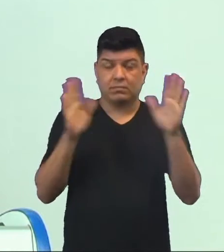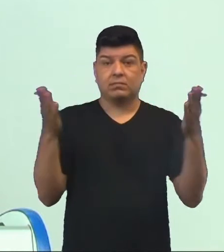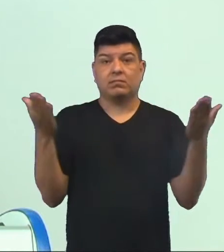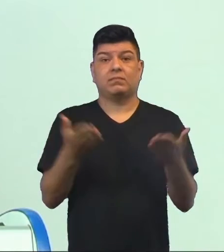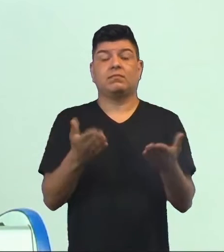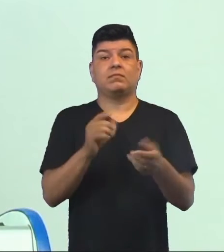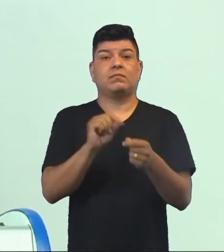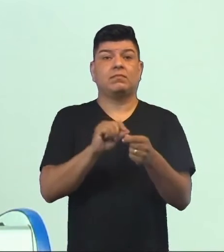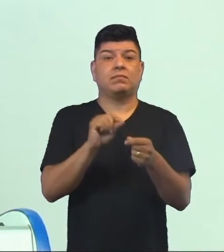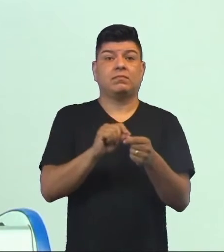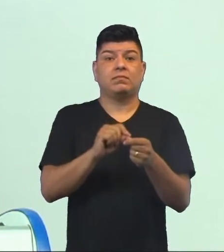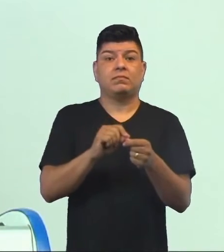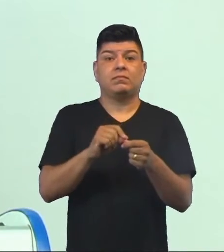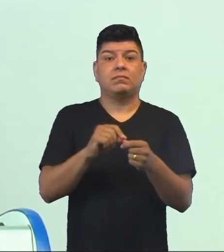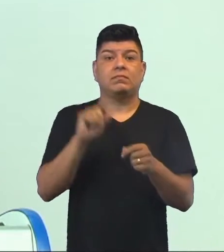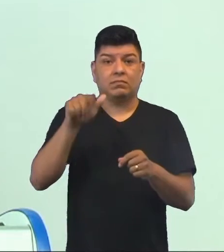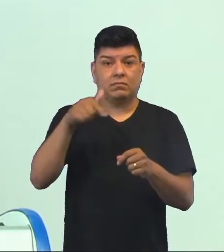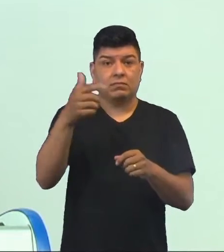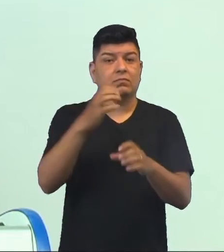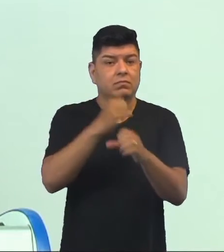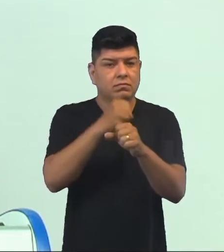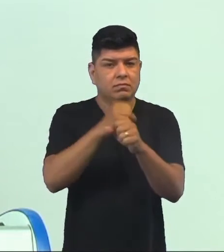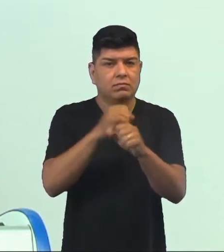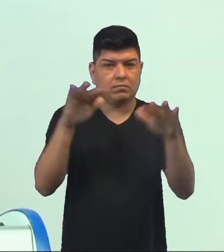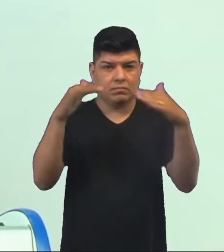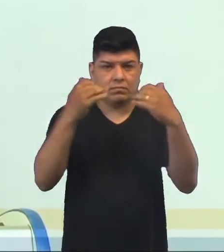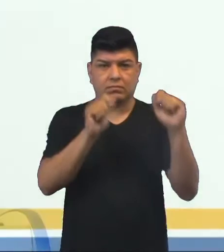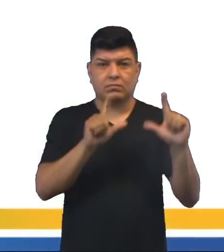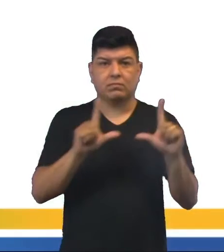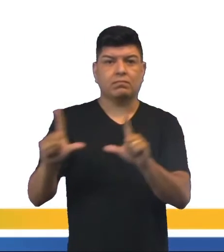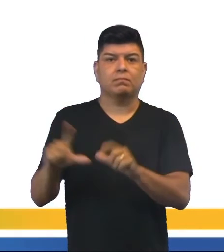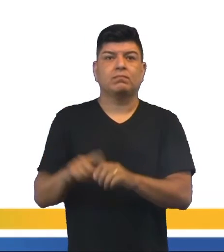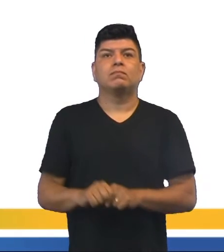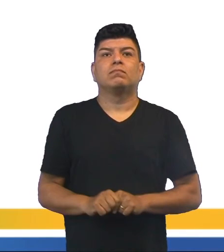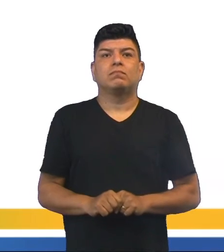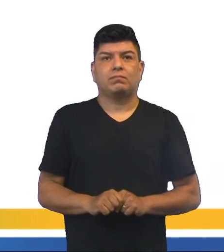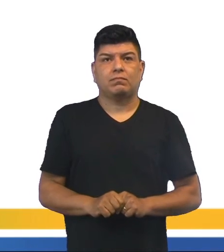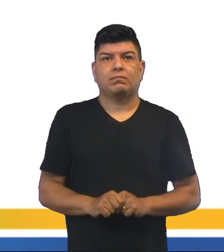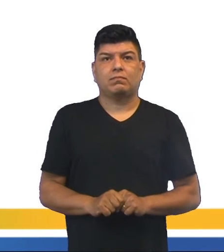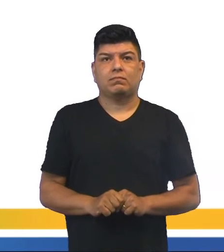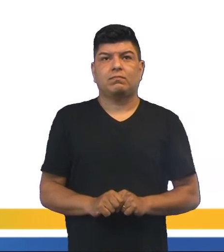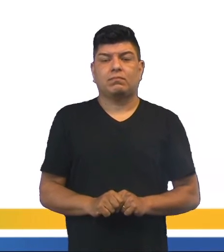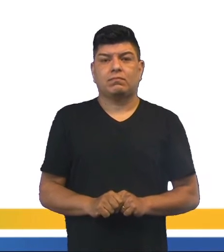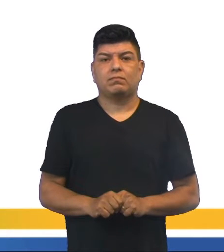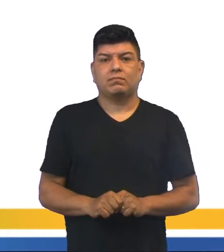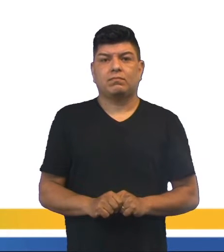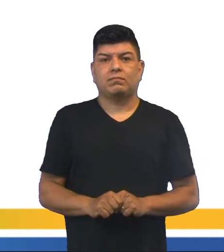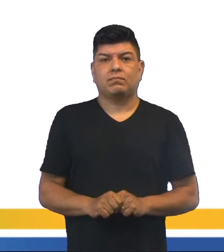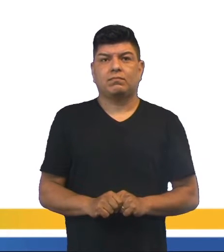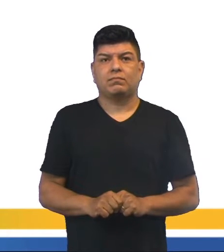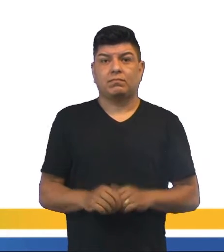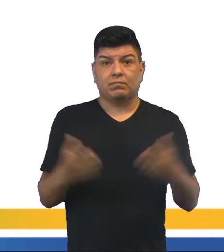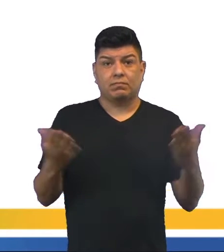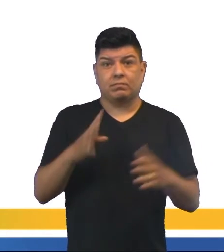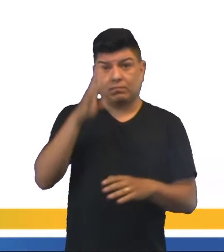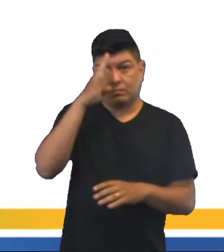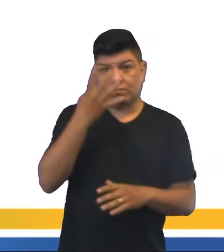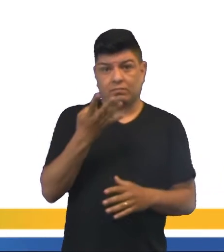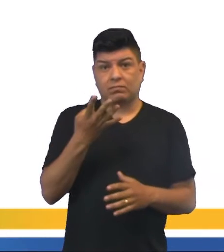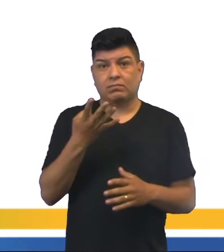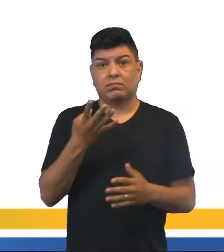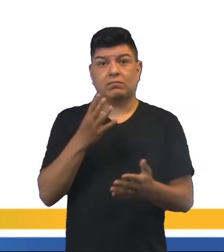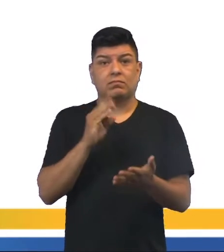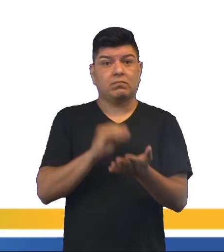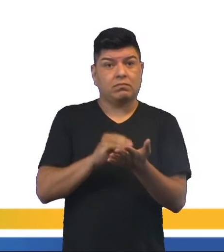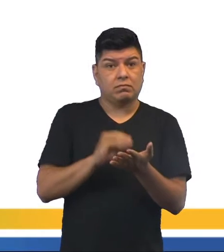fazer resolver um outro cálculo acompanha comida na telinha e agora descubra os termos